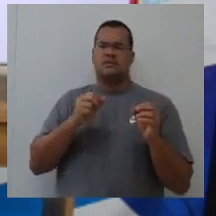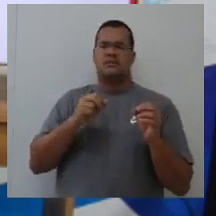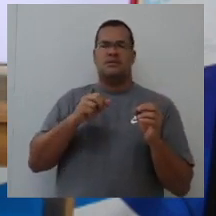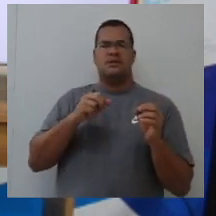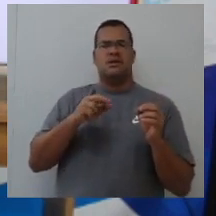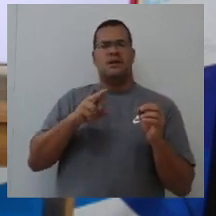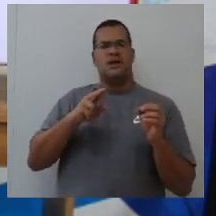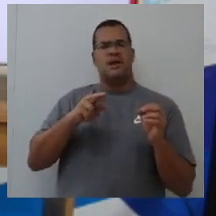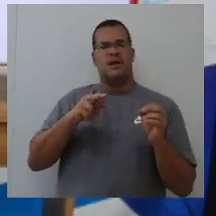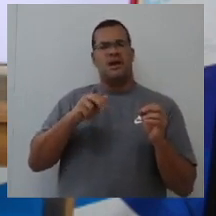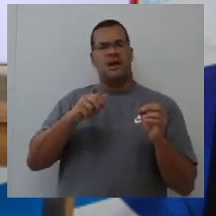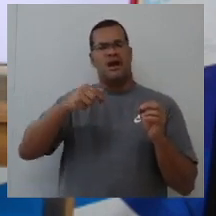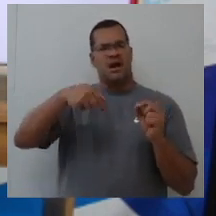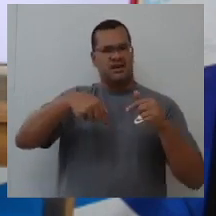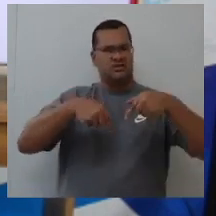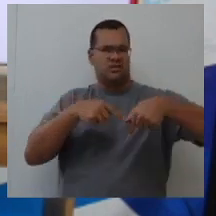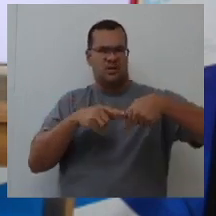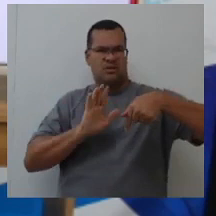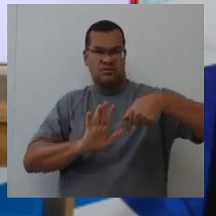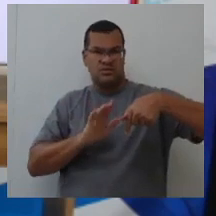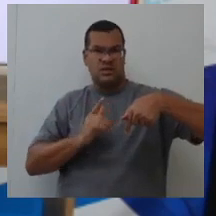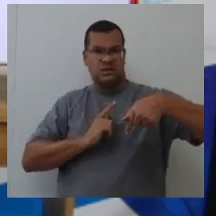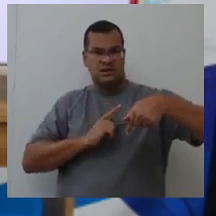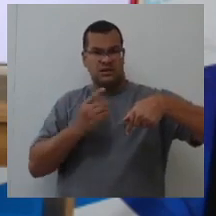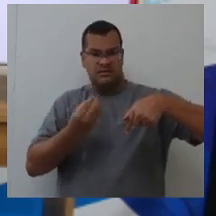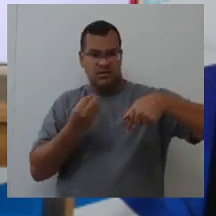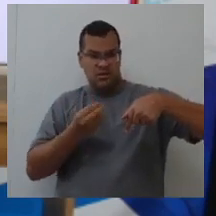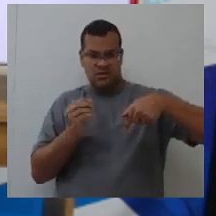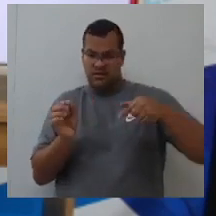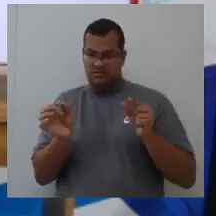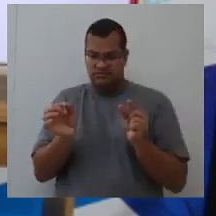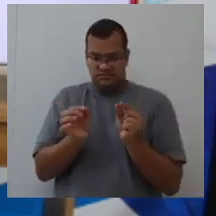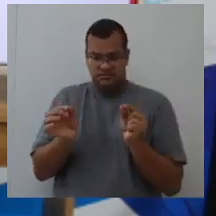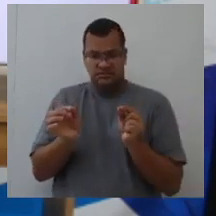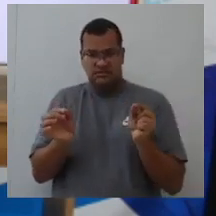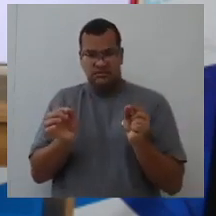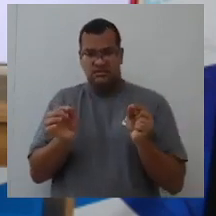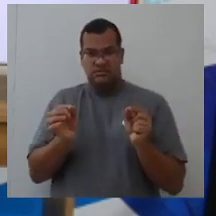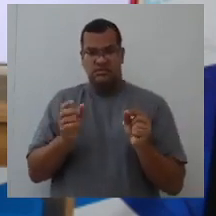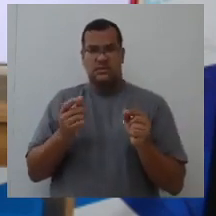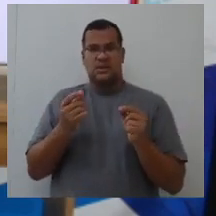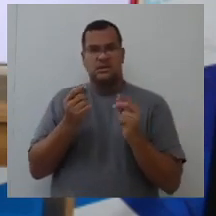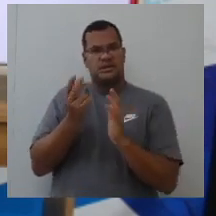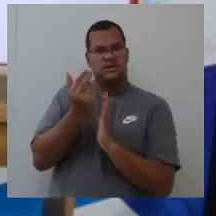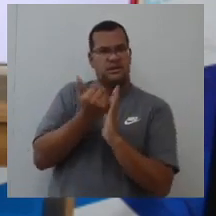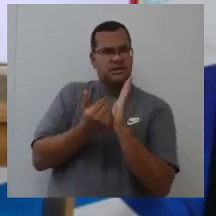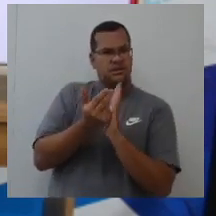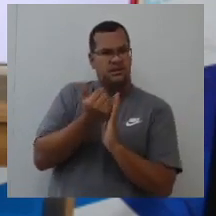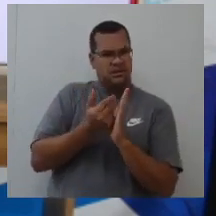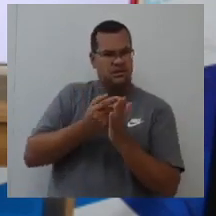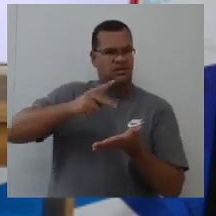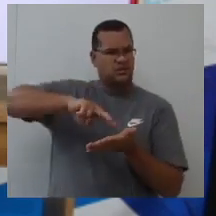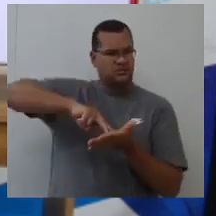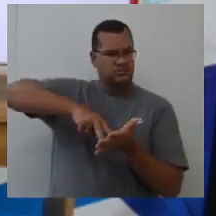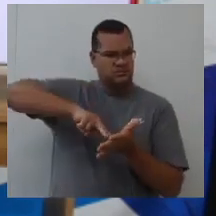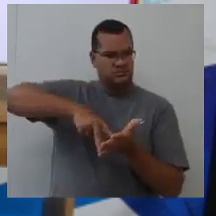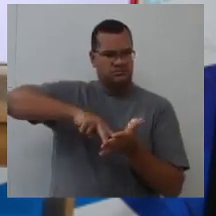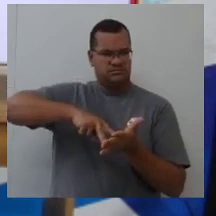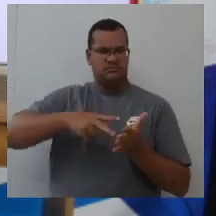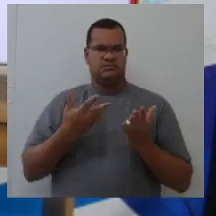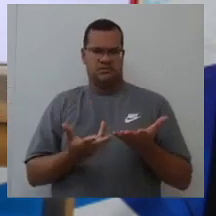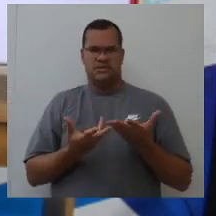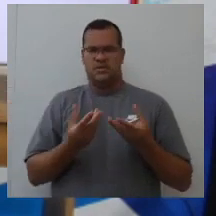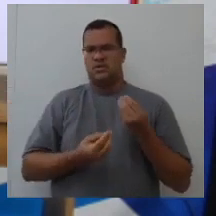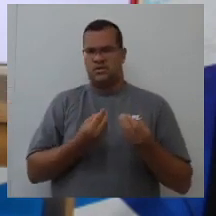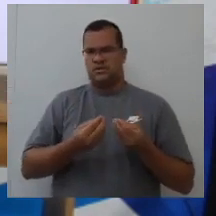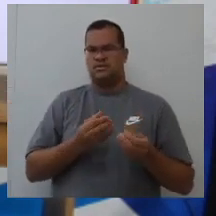racional. E também tentar ver uma construção de segmentos de reta usando instrumentos de desenho geométrico. Tá joia? Então vamos ver